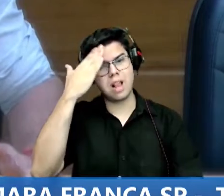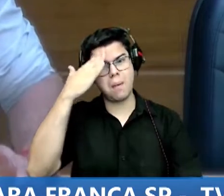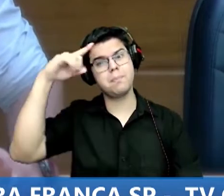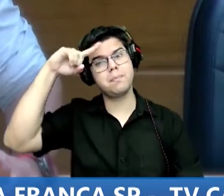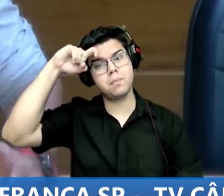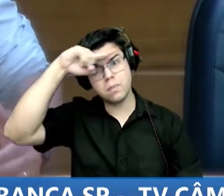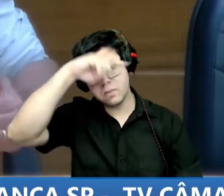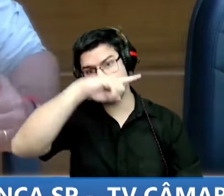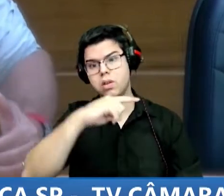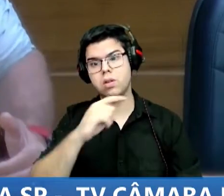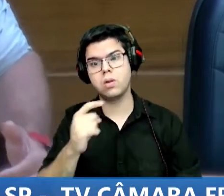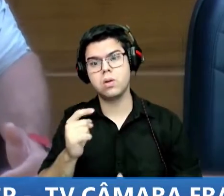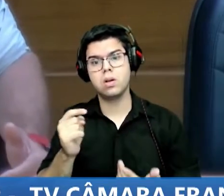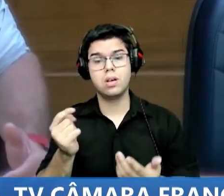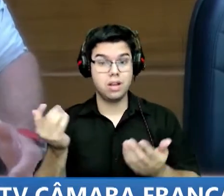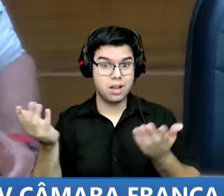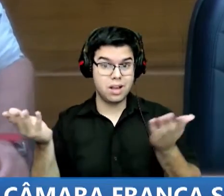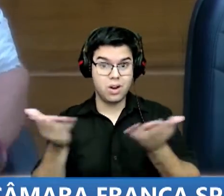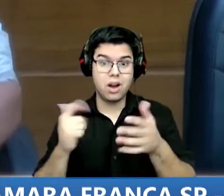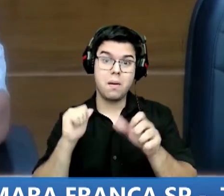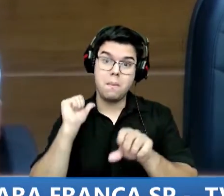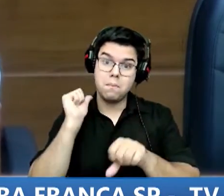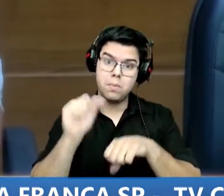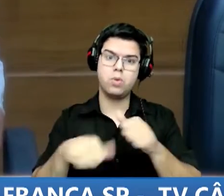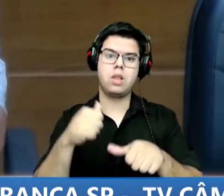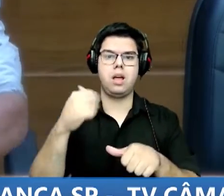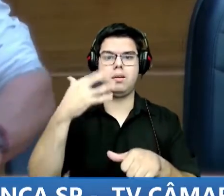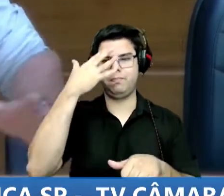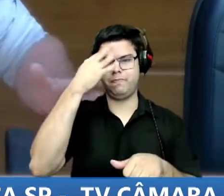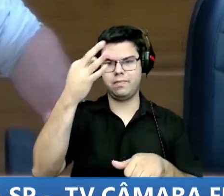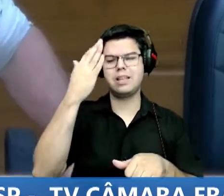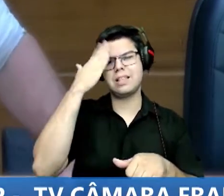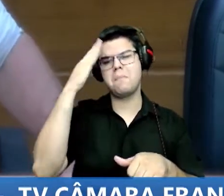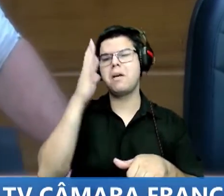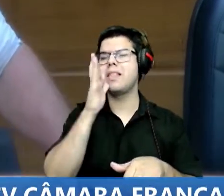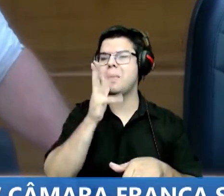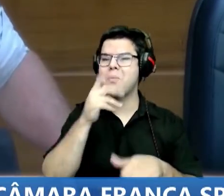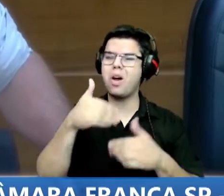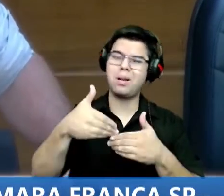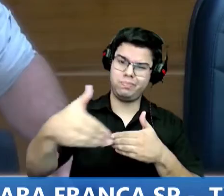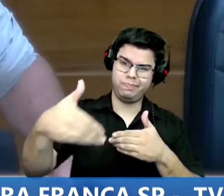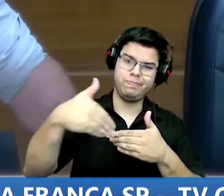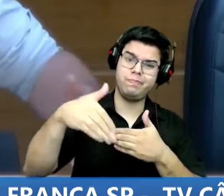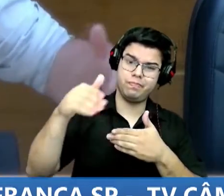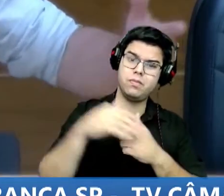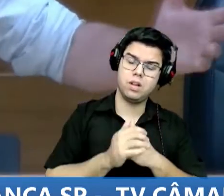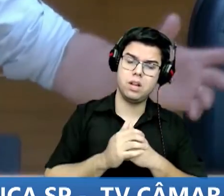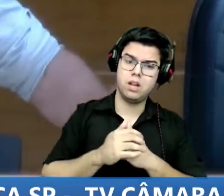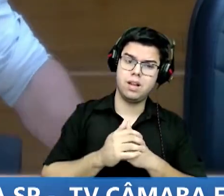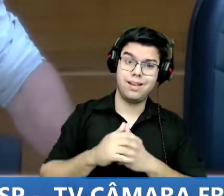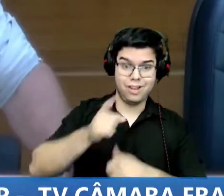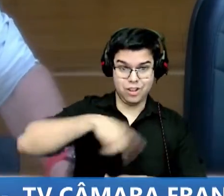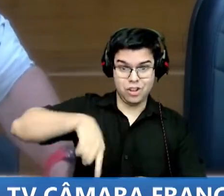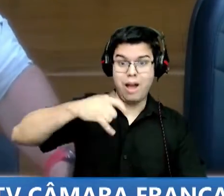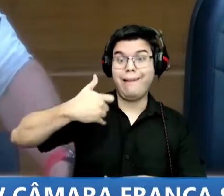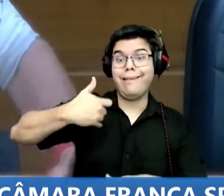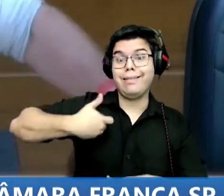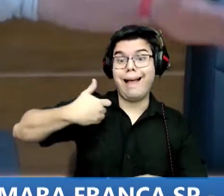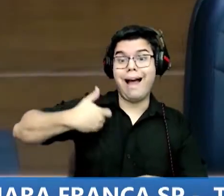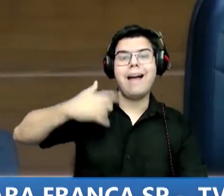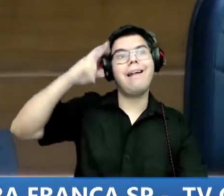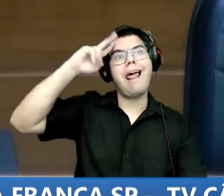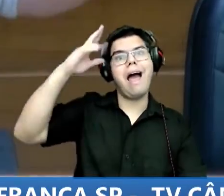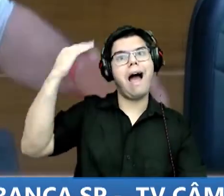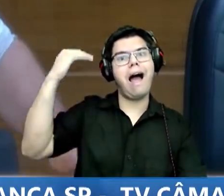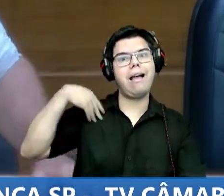a concepção, porque vai demorar um pouquinho. Todos nós que, na nossa faixa de idade, mas com 11 anos eu comecei a trabalhar, agora